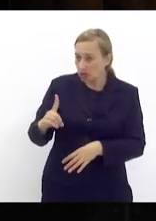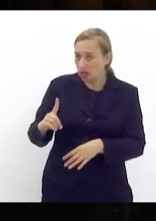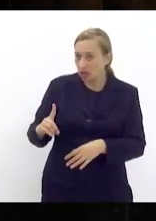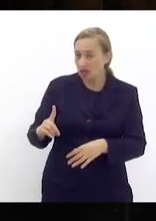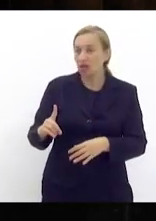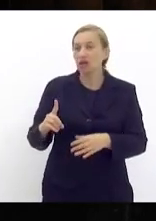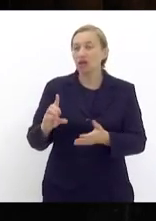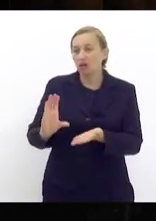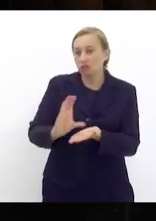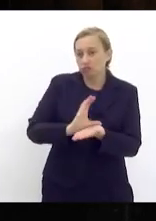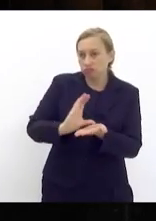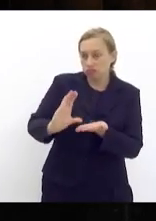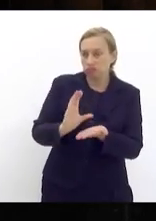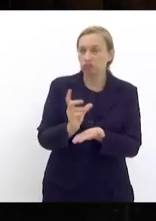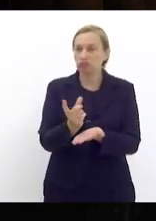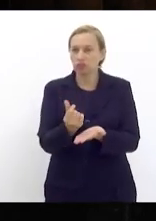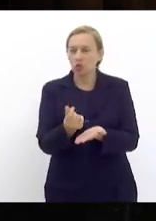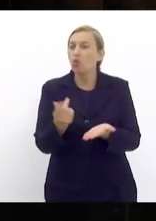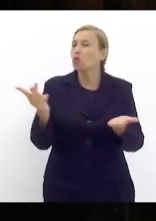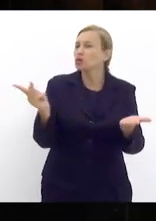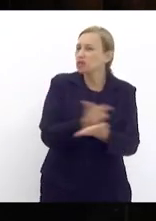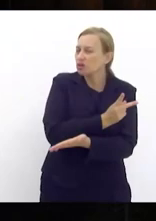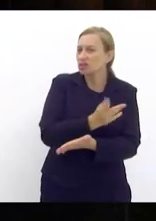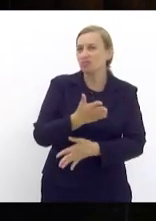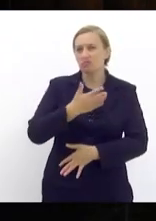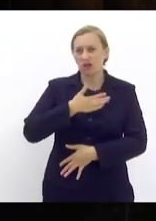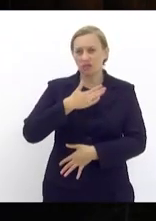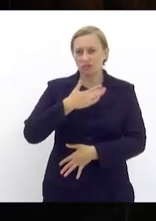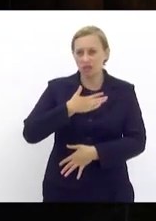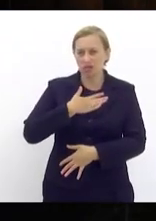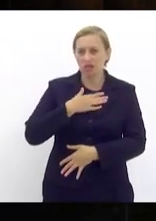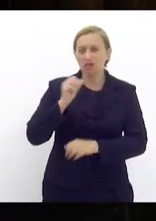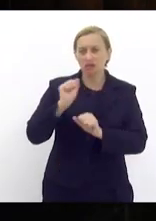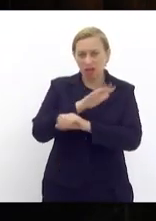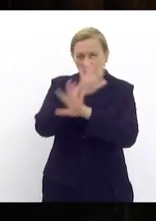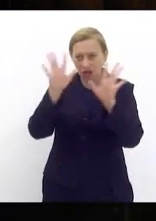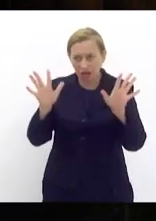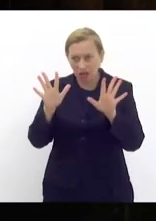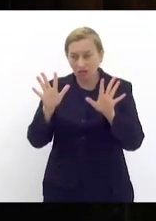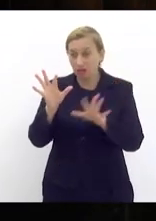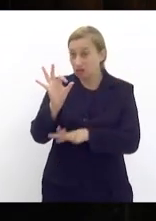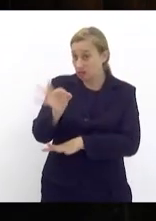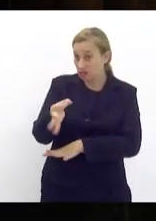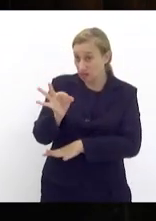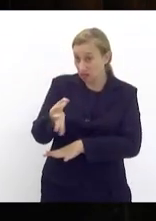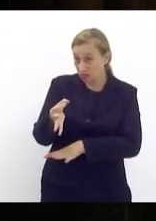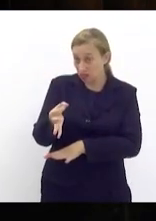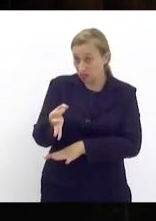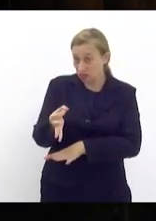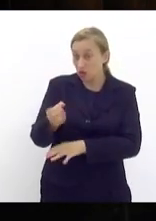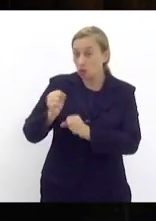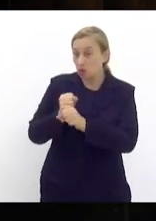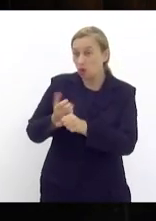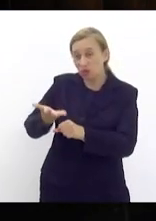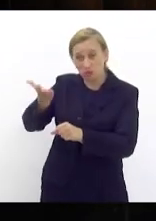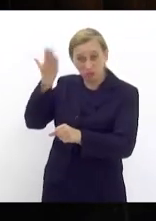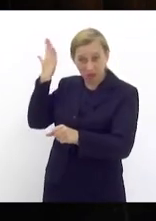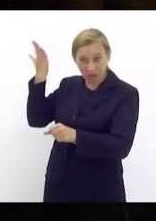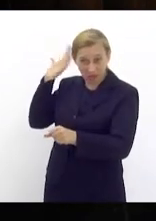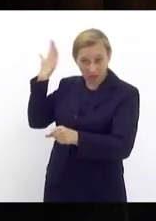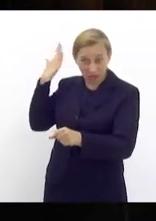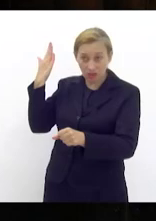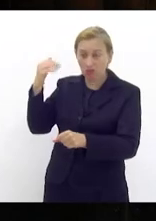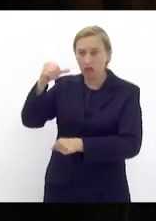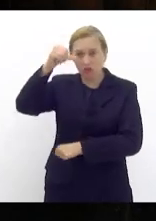esse benefício. O que está acontecendo para mim está muito claro e evidente. No ano passado, quando o senhor